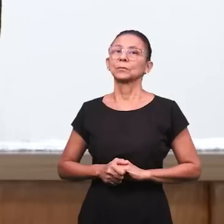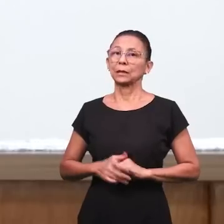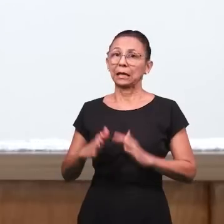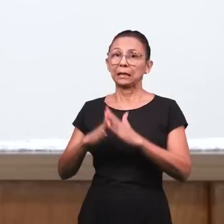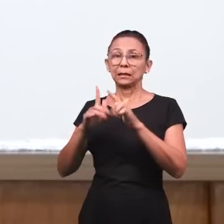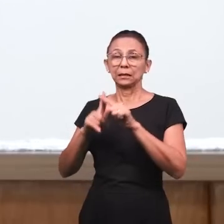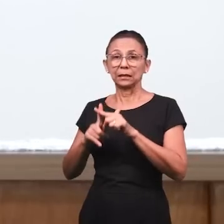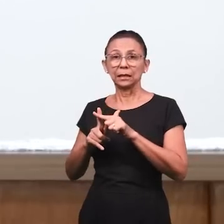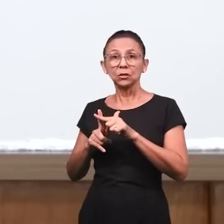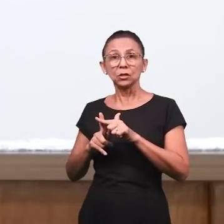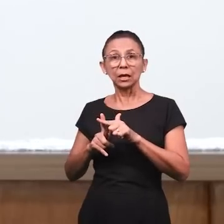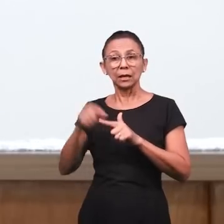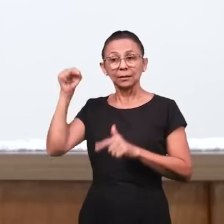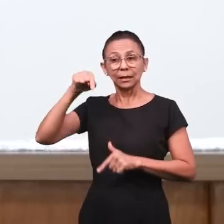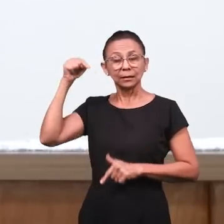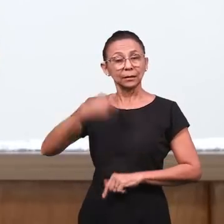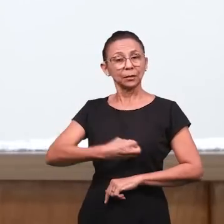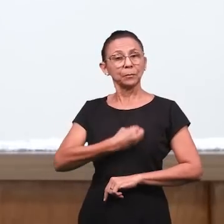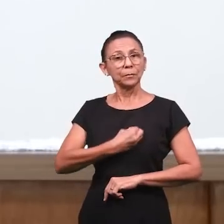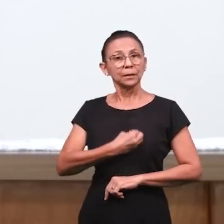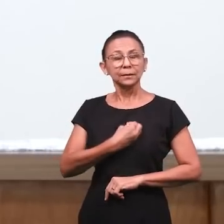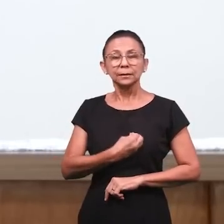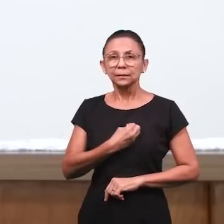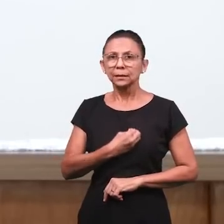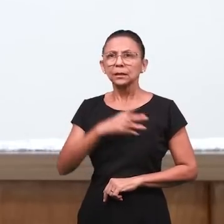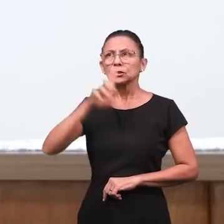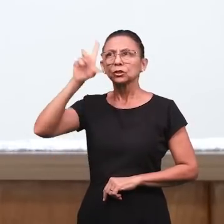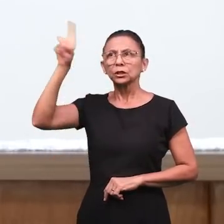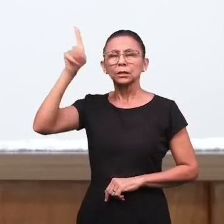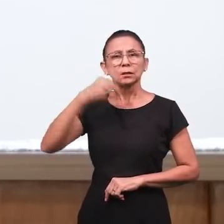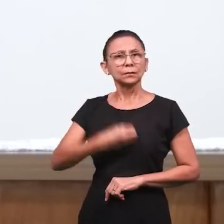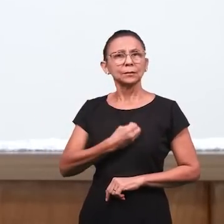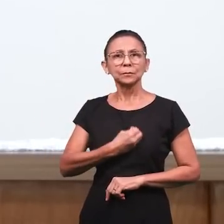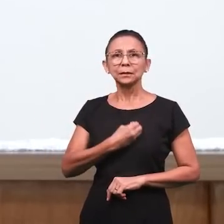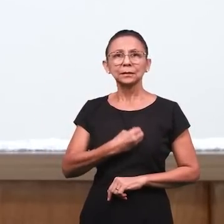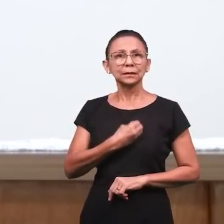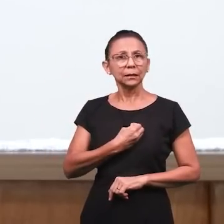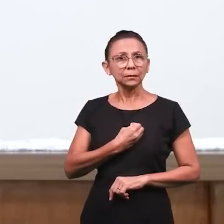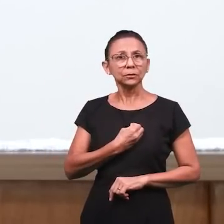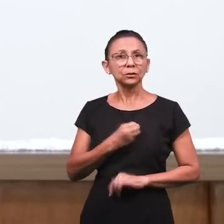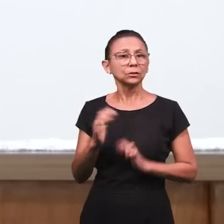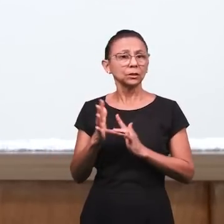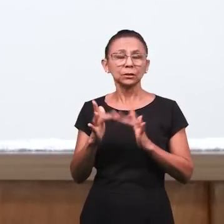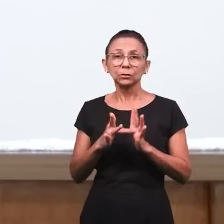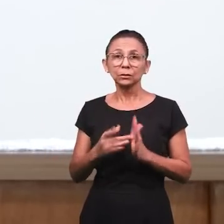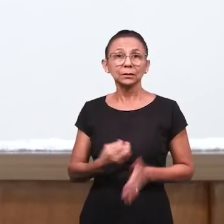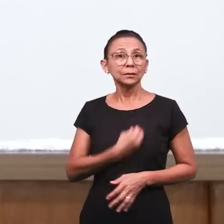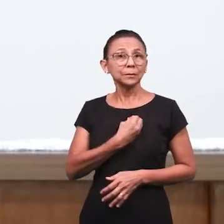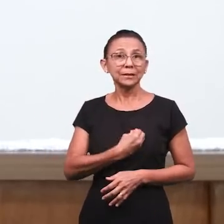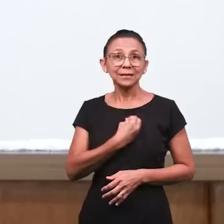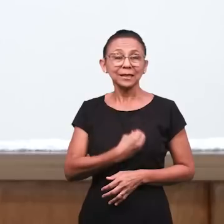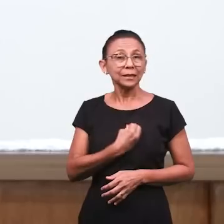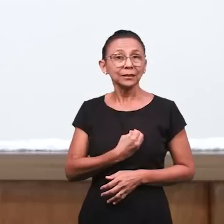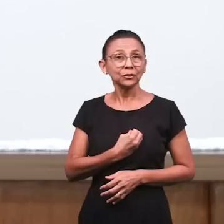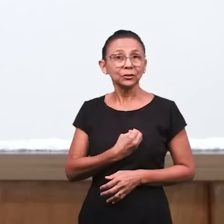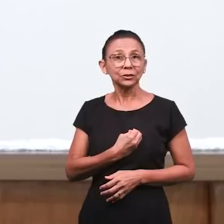igreja ainda está aqui. É o momento final que estamos vivendo, irmãos, mas a graça está